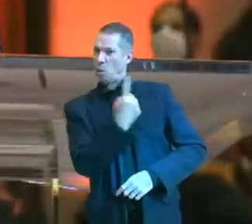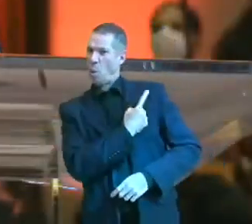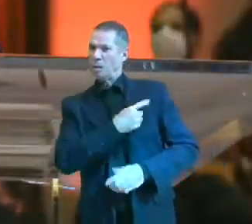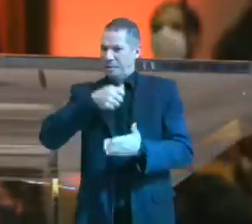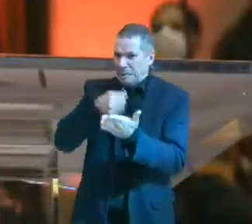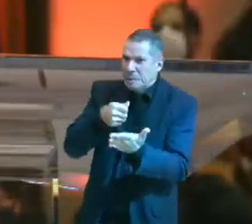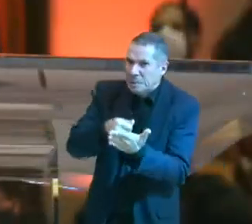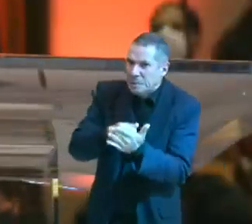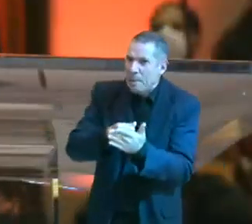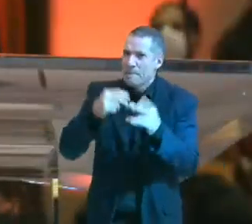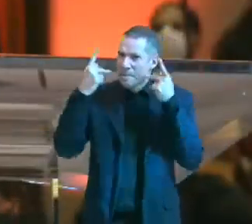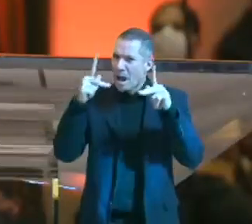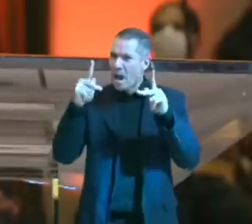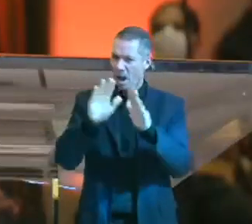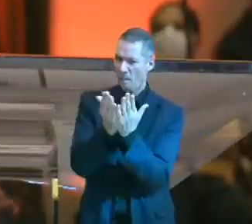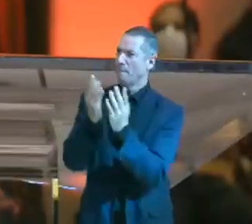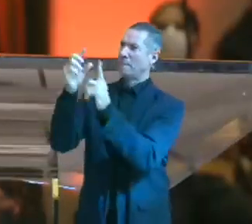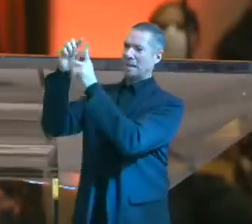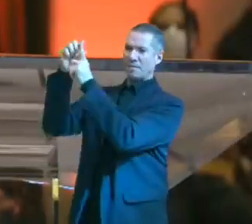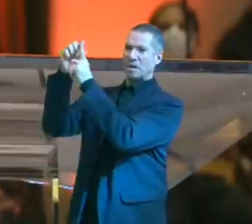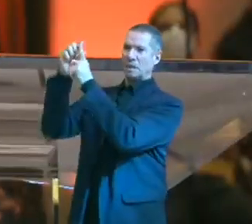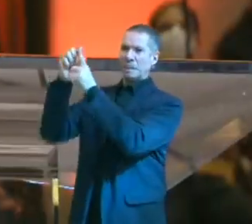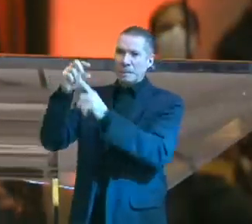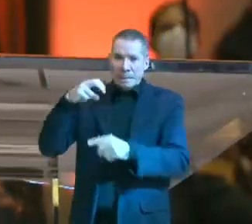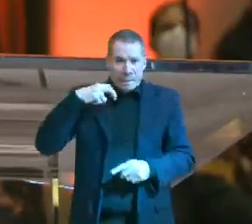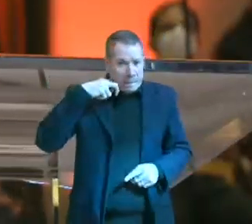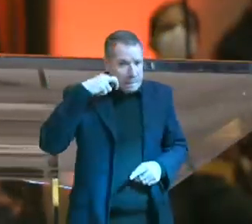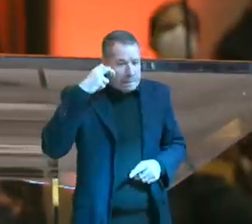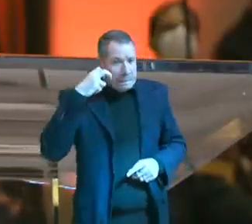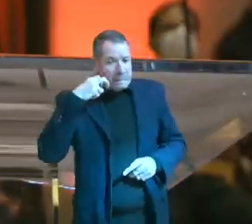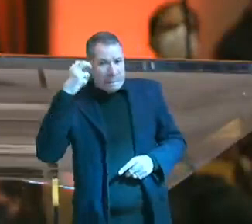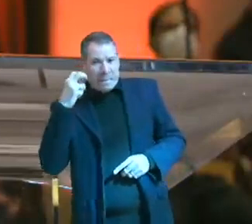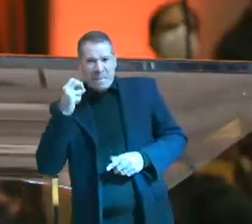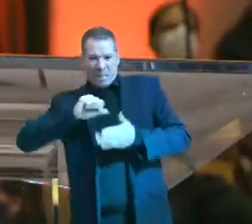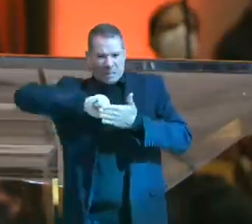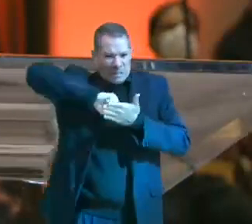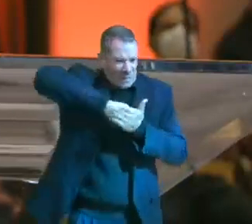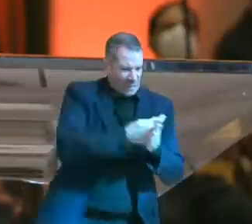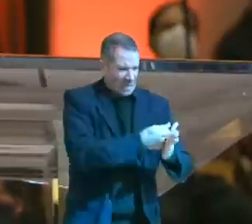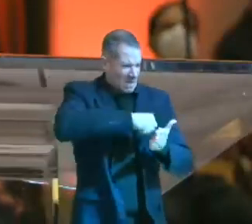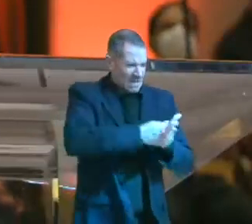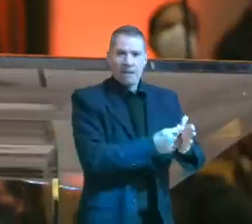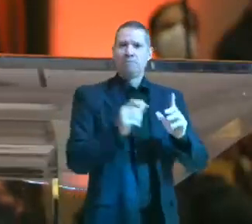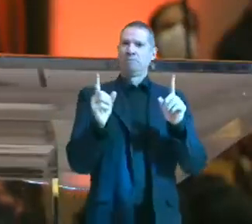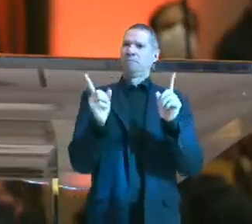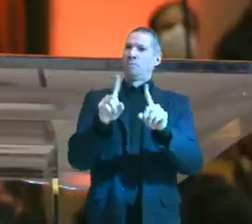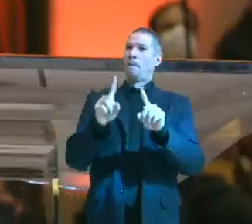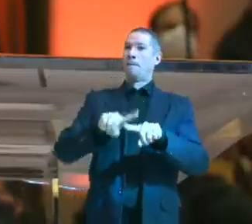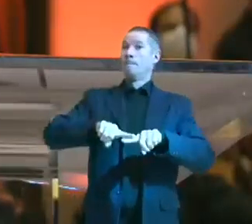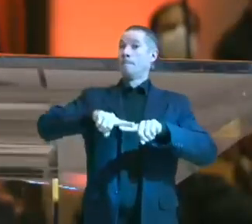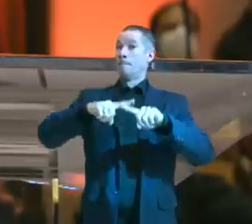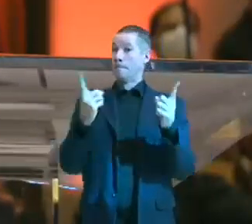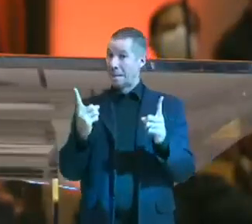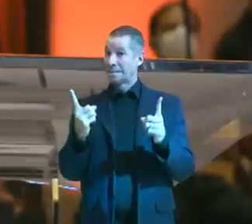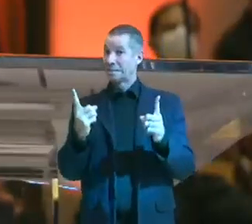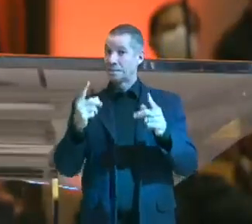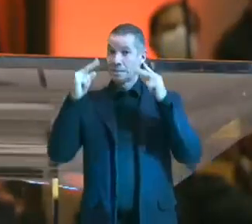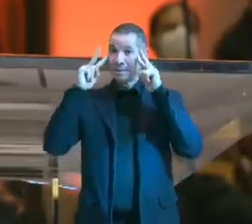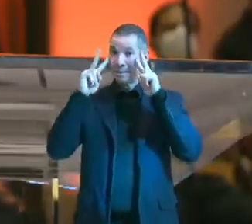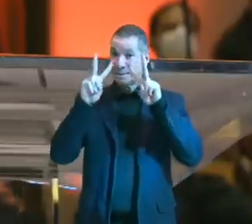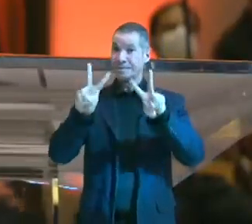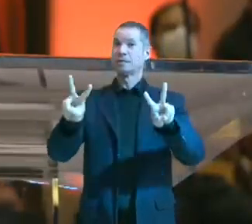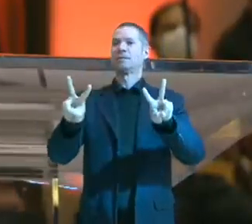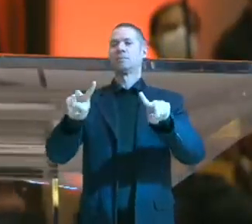o evangelho, a palavra de Deus, constrangido ou forçado. E sim, por sermos